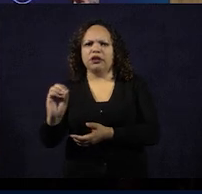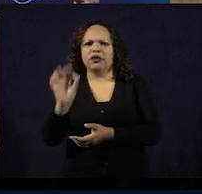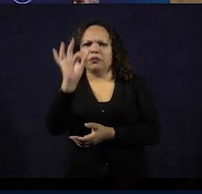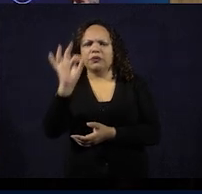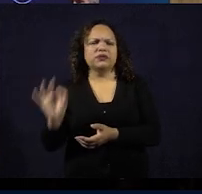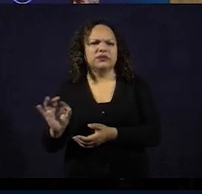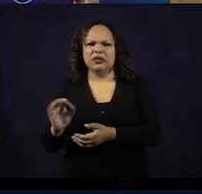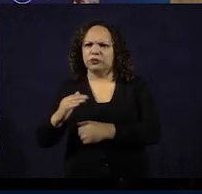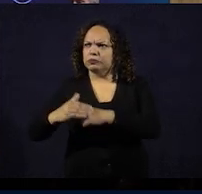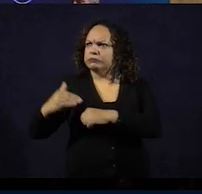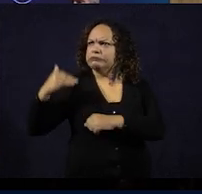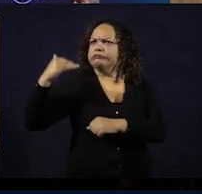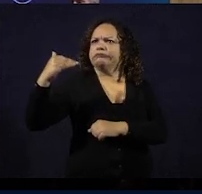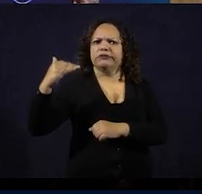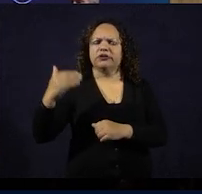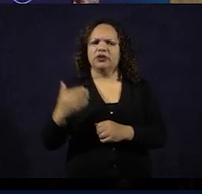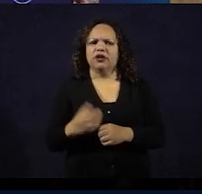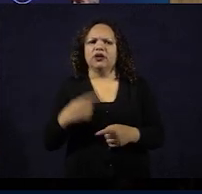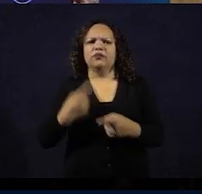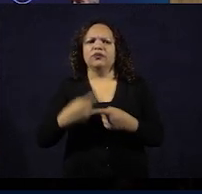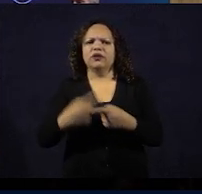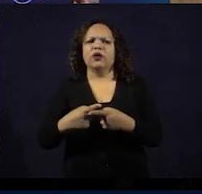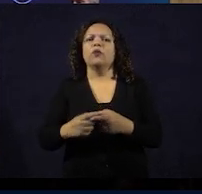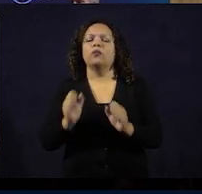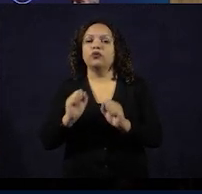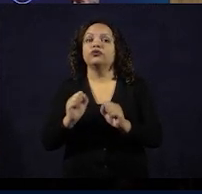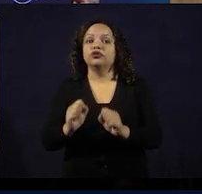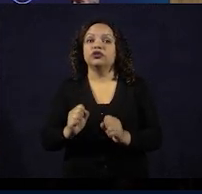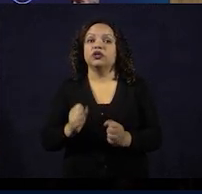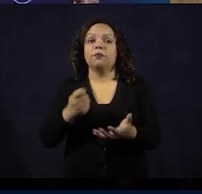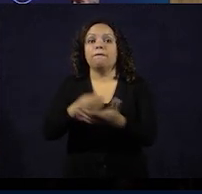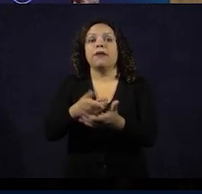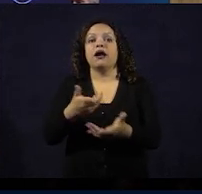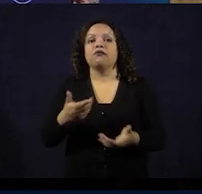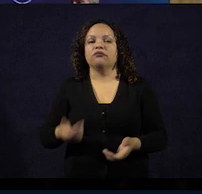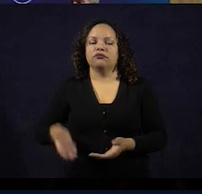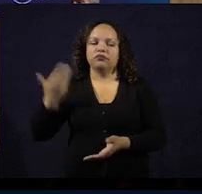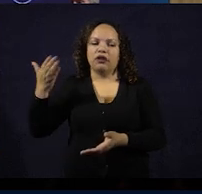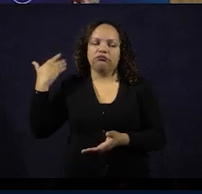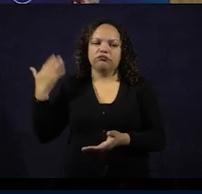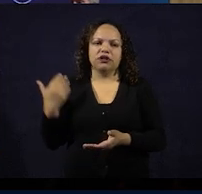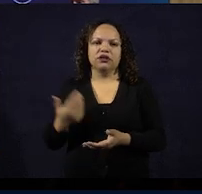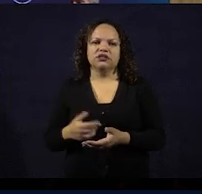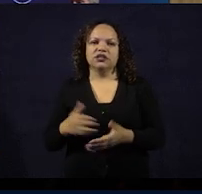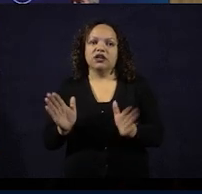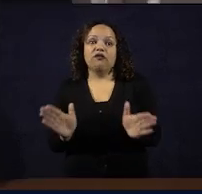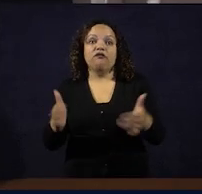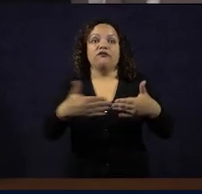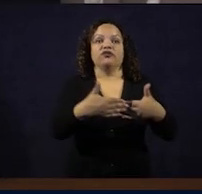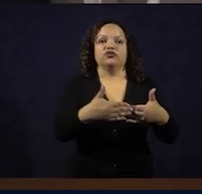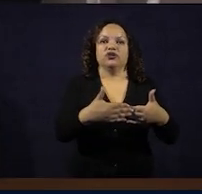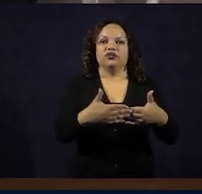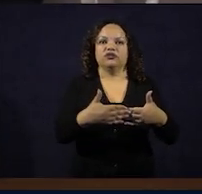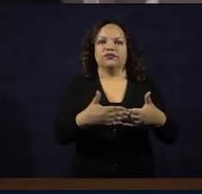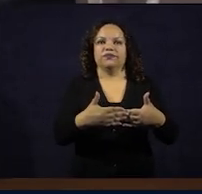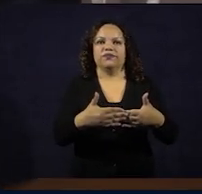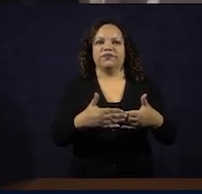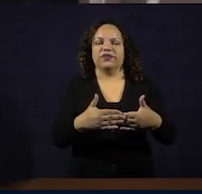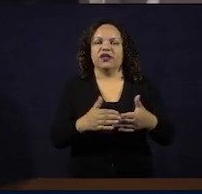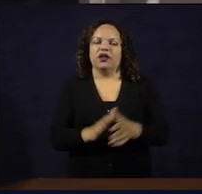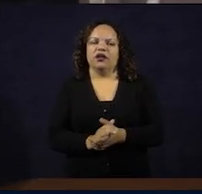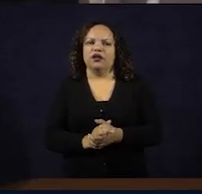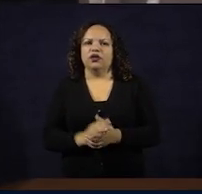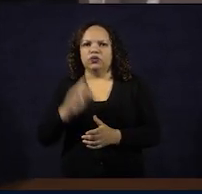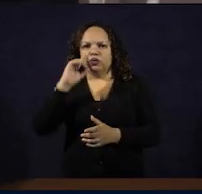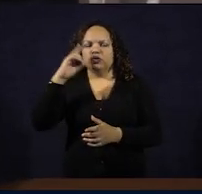eu já podia ter comprado há um ano e meio atrás mas vocês não vieram Porque o mercado tava fechado e aí no fim do dia a gente fez